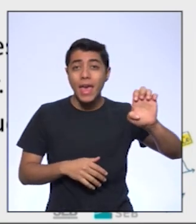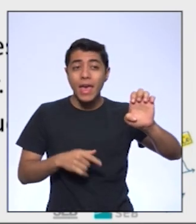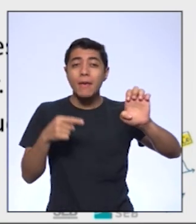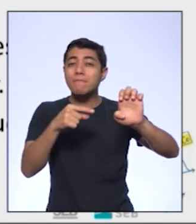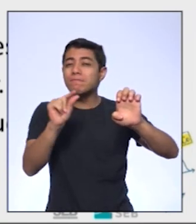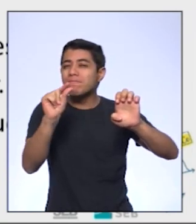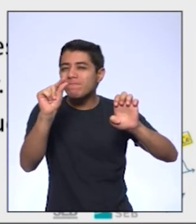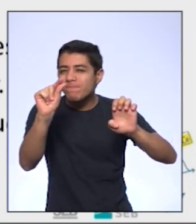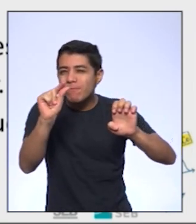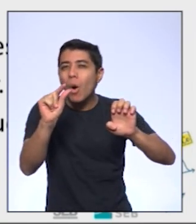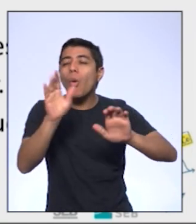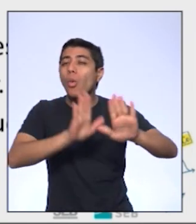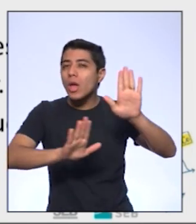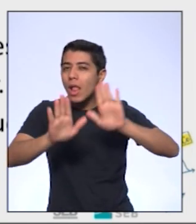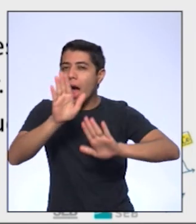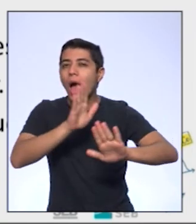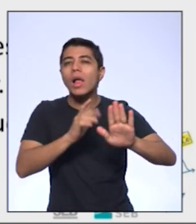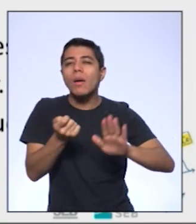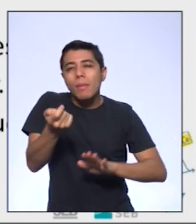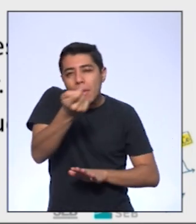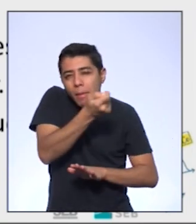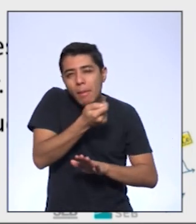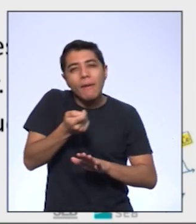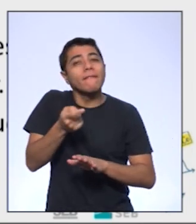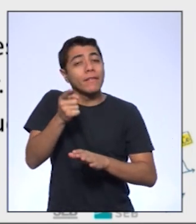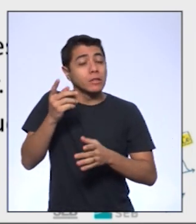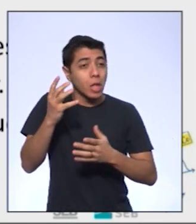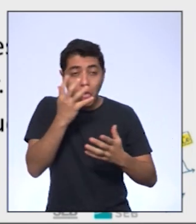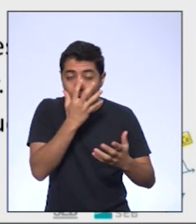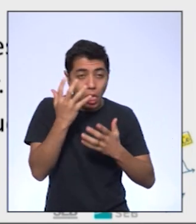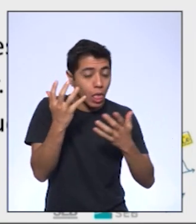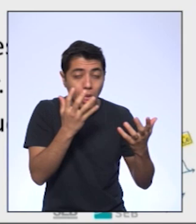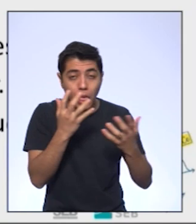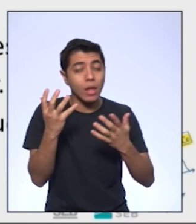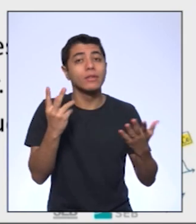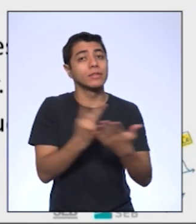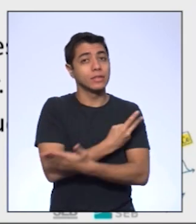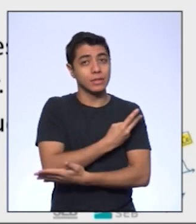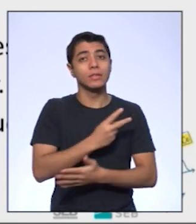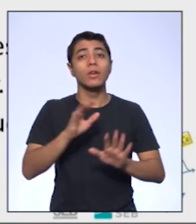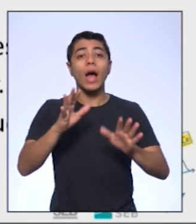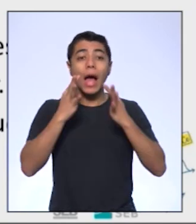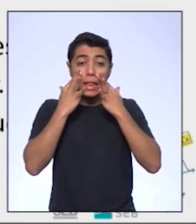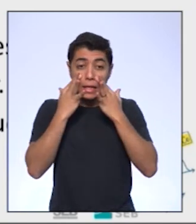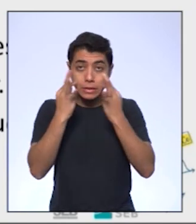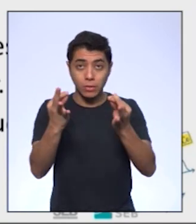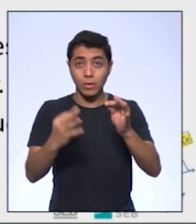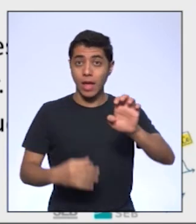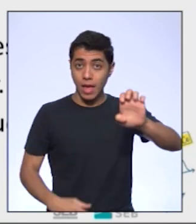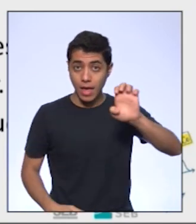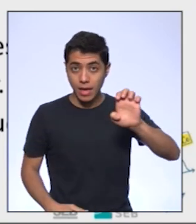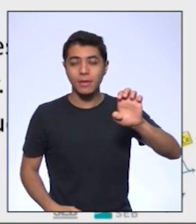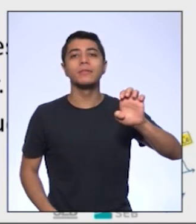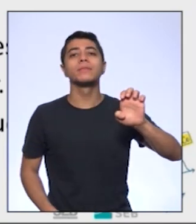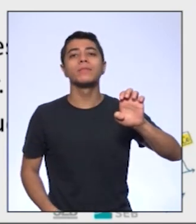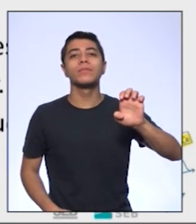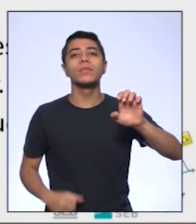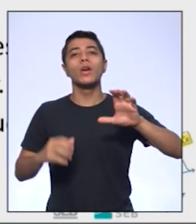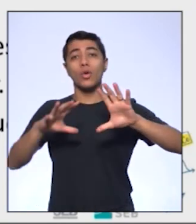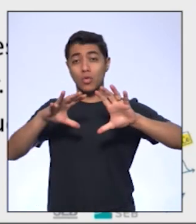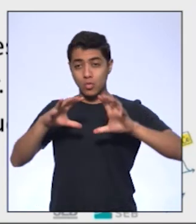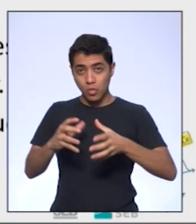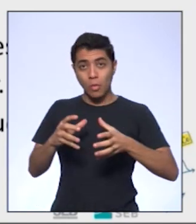o texto como um todo não fala disso. Interpretação. E. Acúmulo de trabalho dos professores e